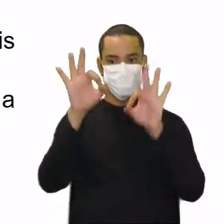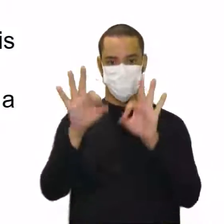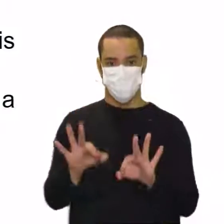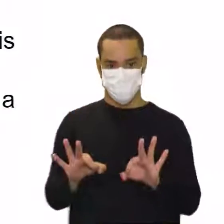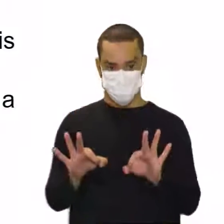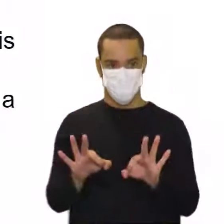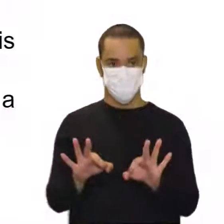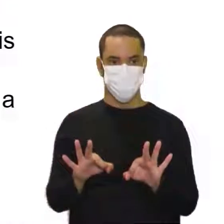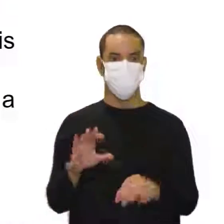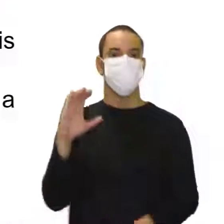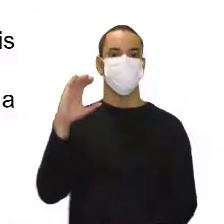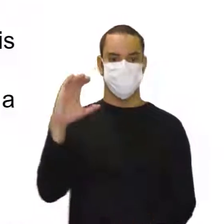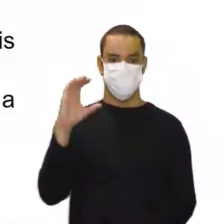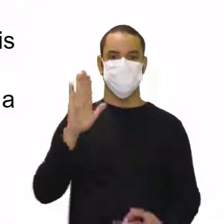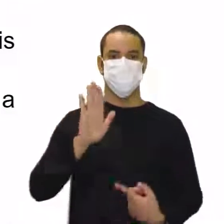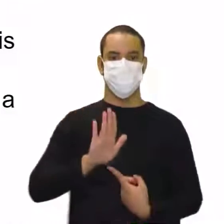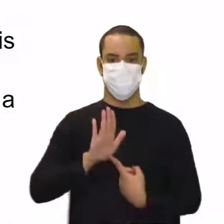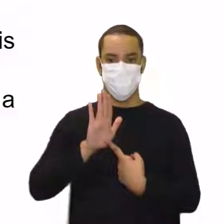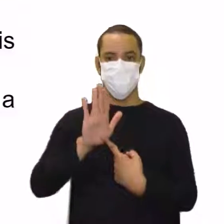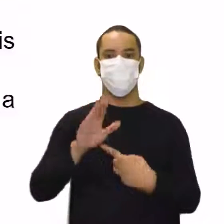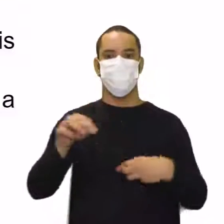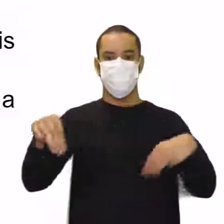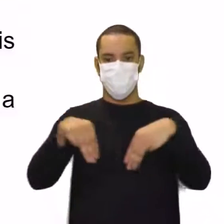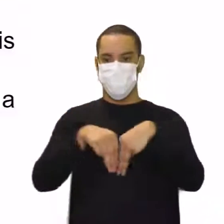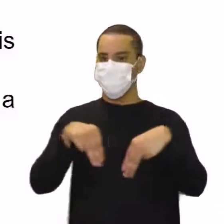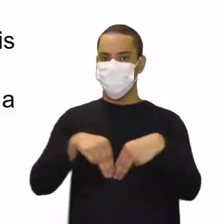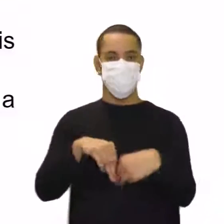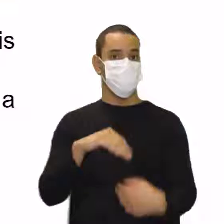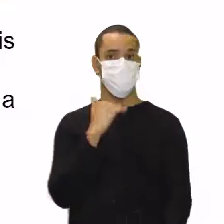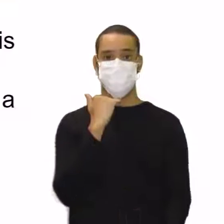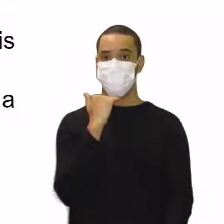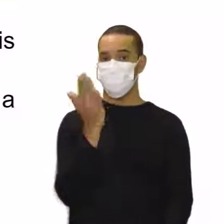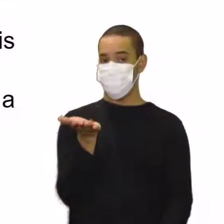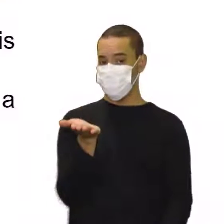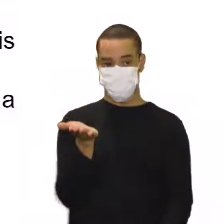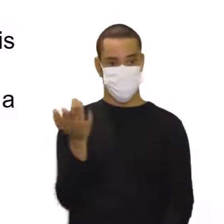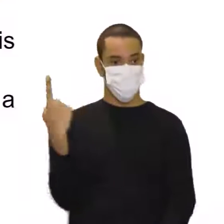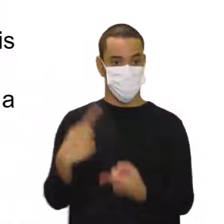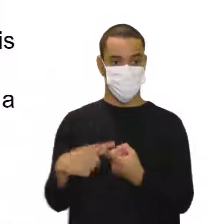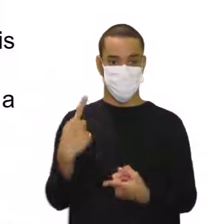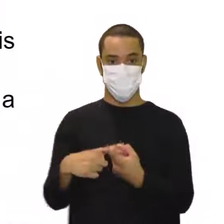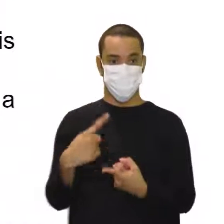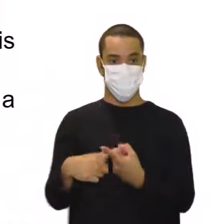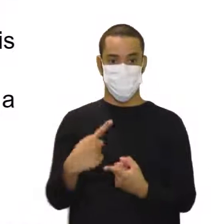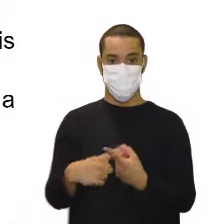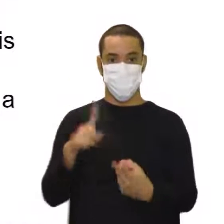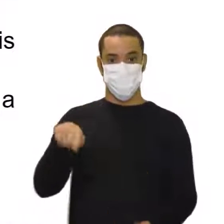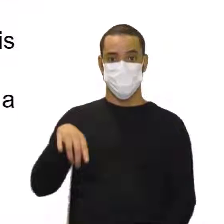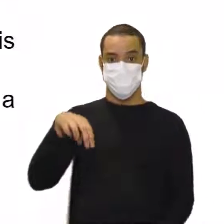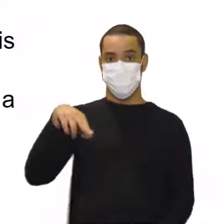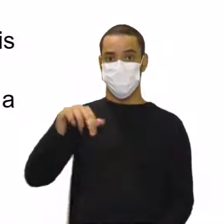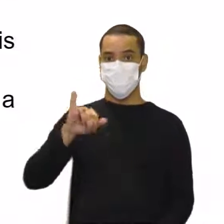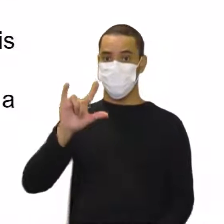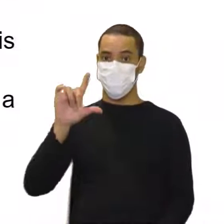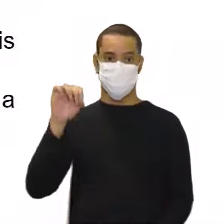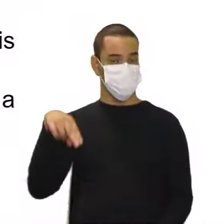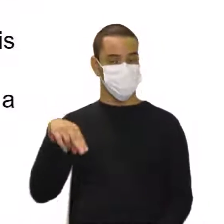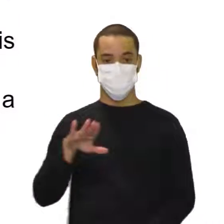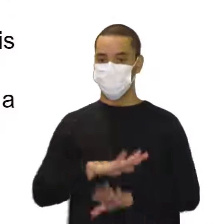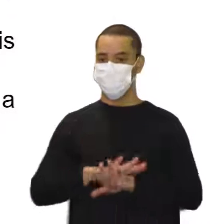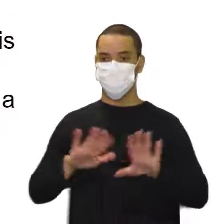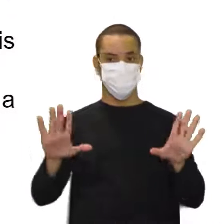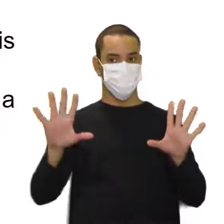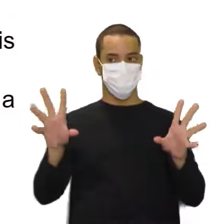correta apresenta uma magnetização desprezível, porque é nylon. Então,